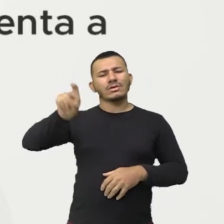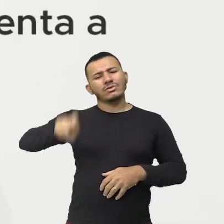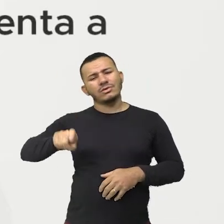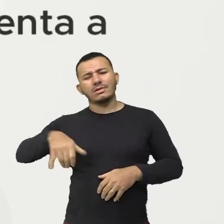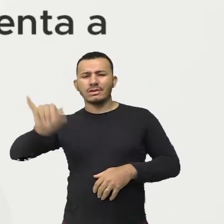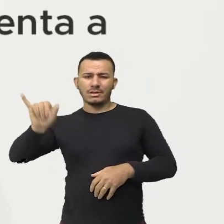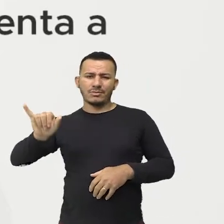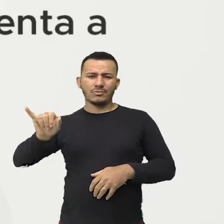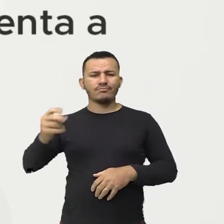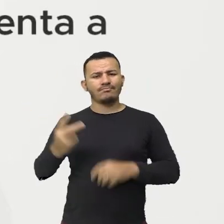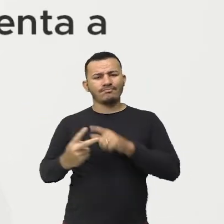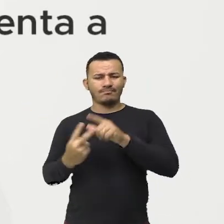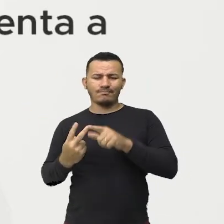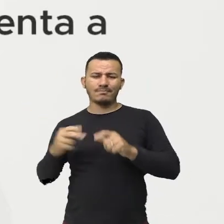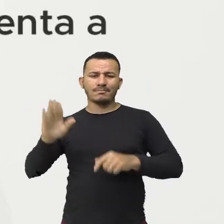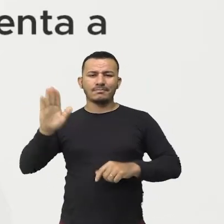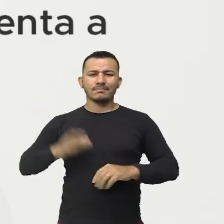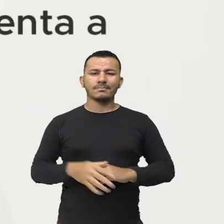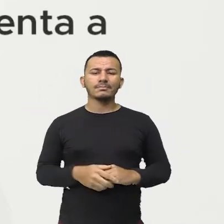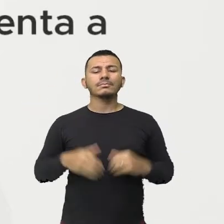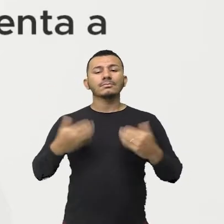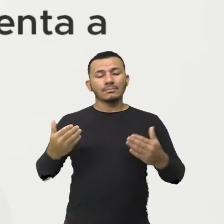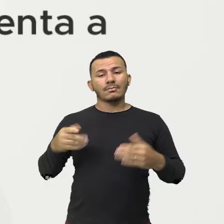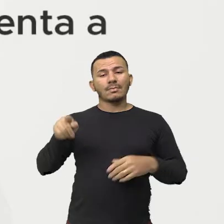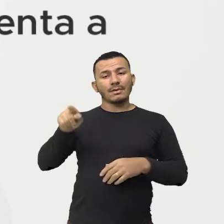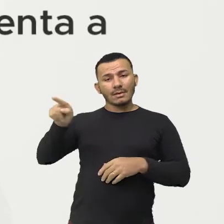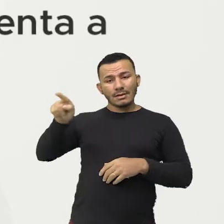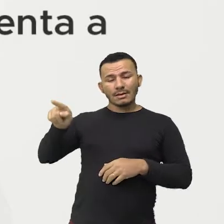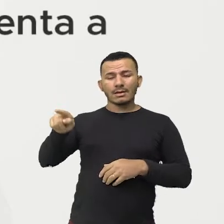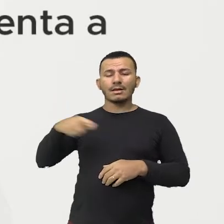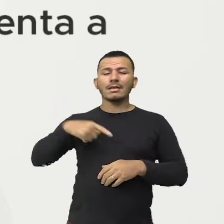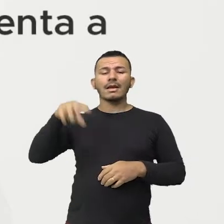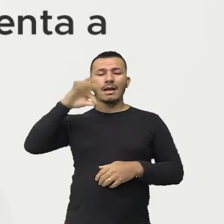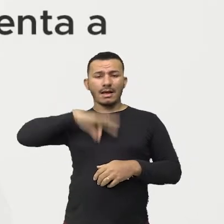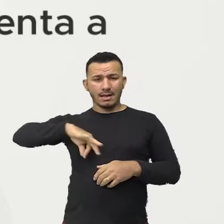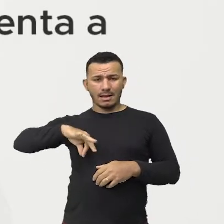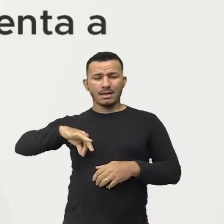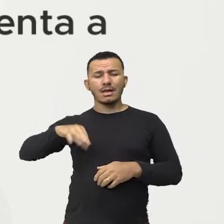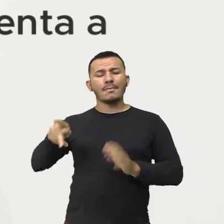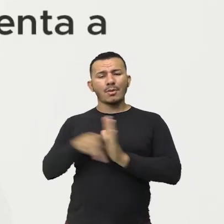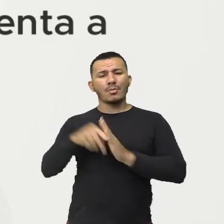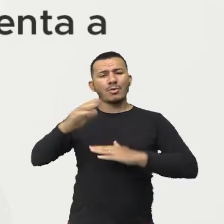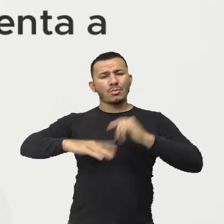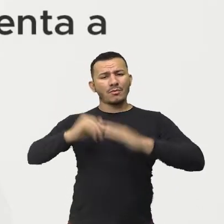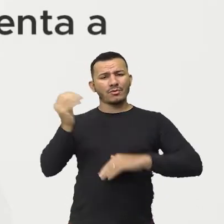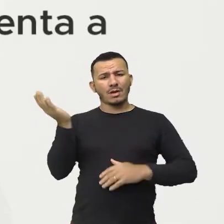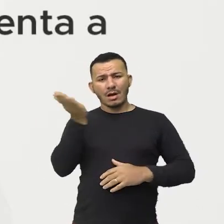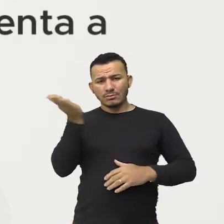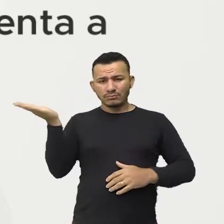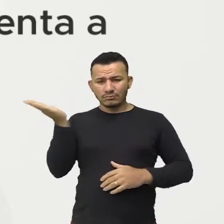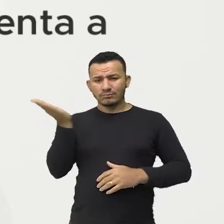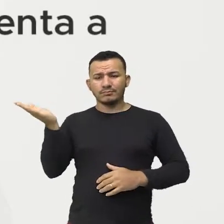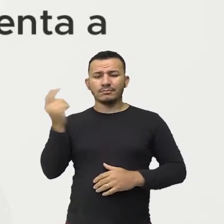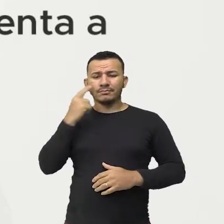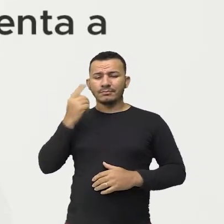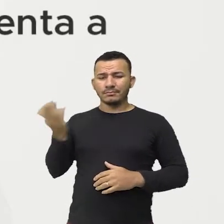aí como variável, tá bom? Então, a expressão matemática que representa a renda mensal desse garçom, tá aqui a expressão, tá legal?